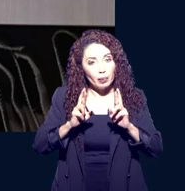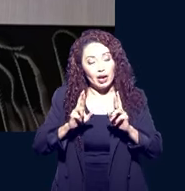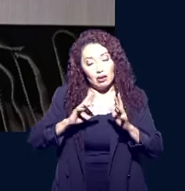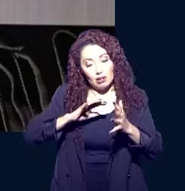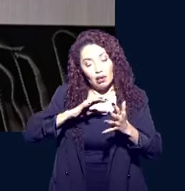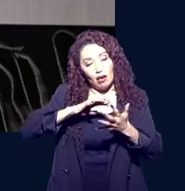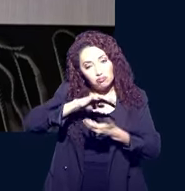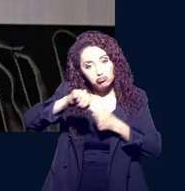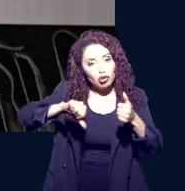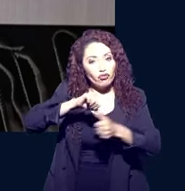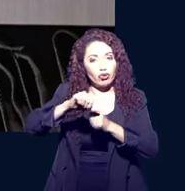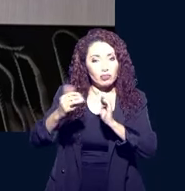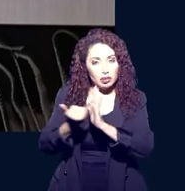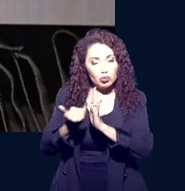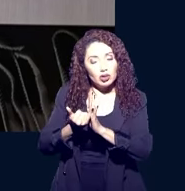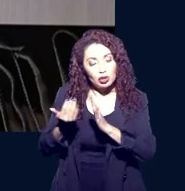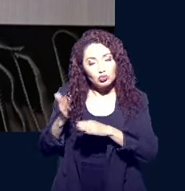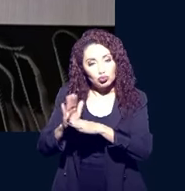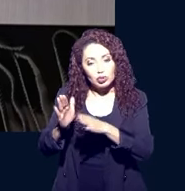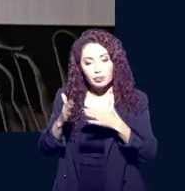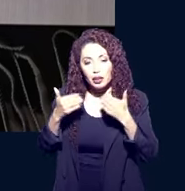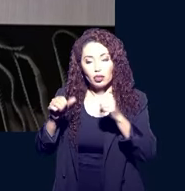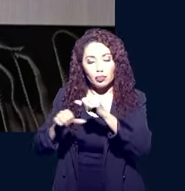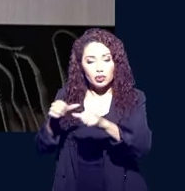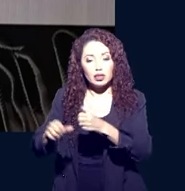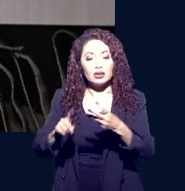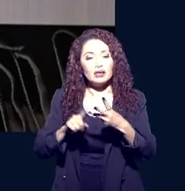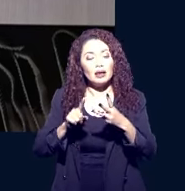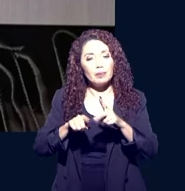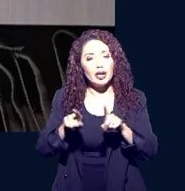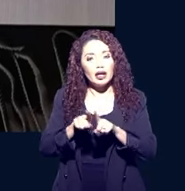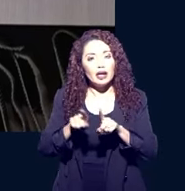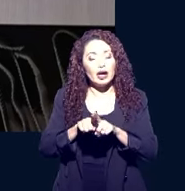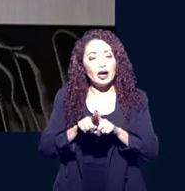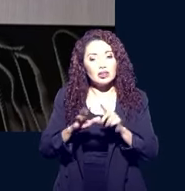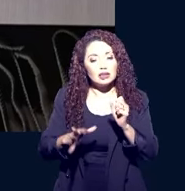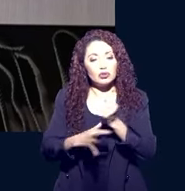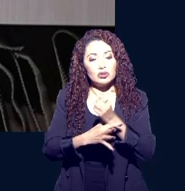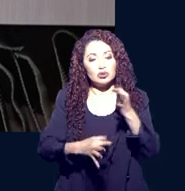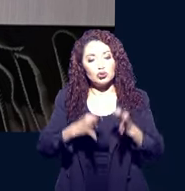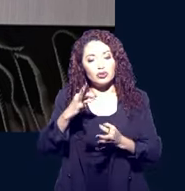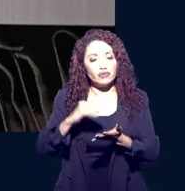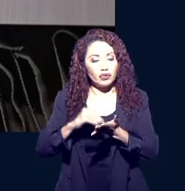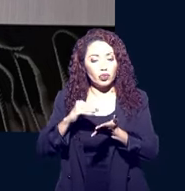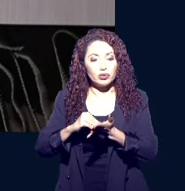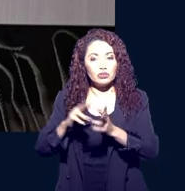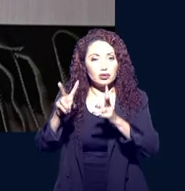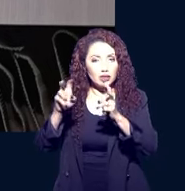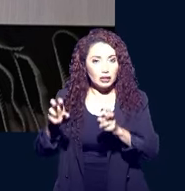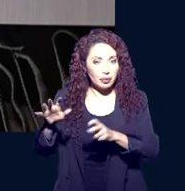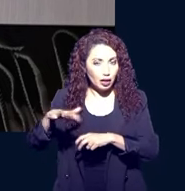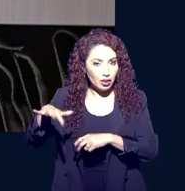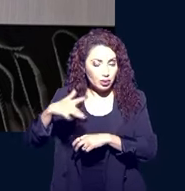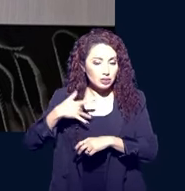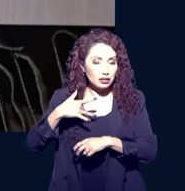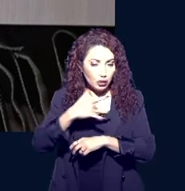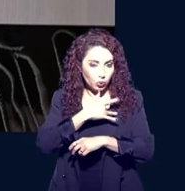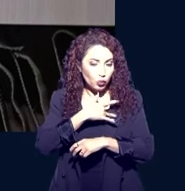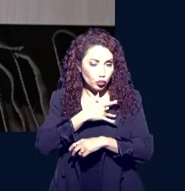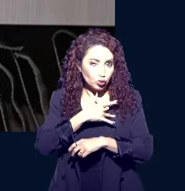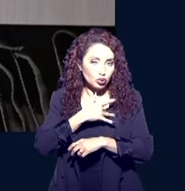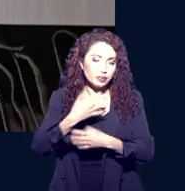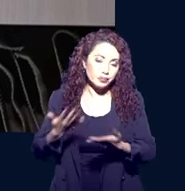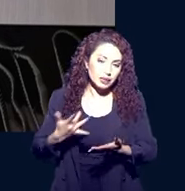isso e nós temos grande insegurança jurídica mais recente na questão da judicialização da Saúde tanto da saúde